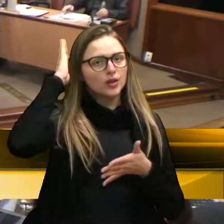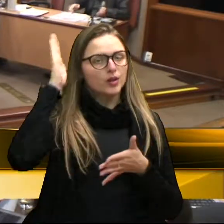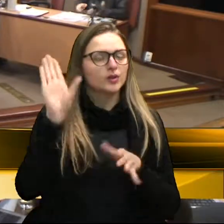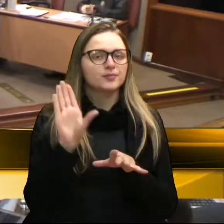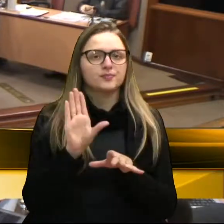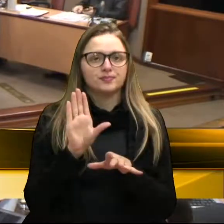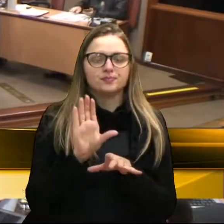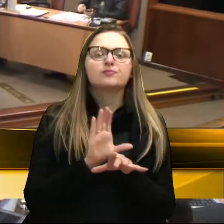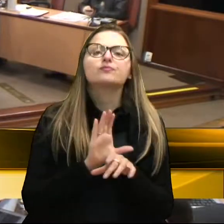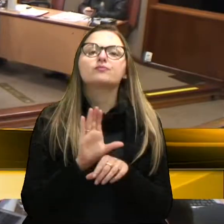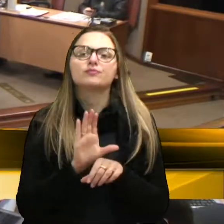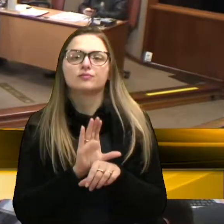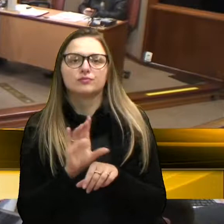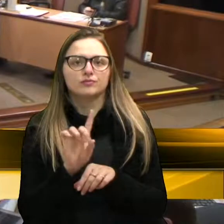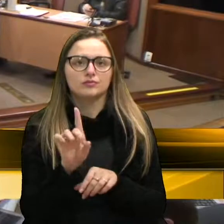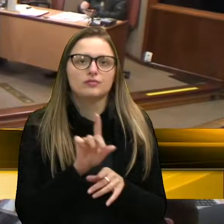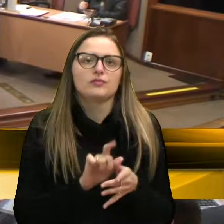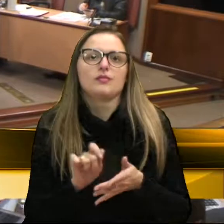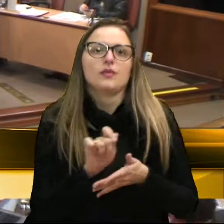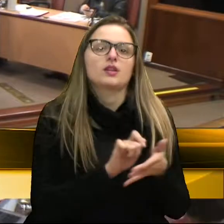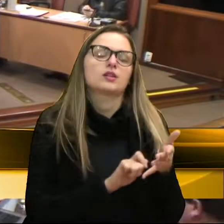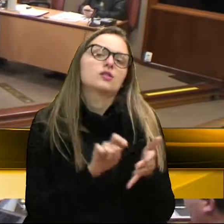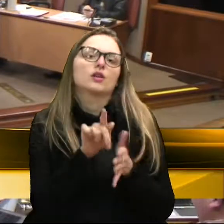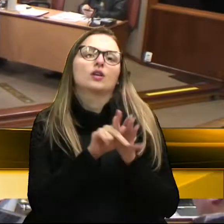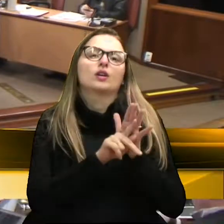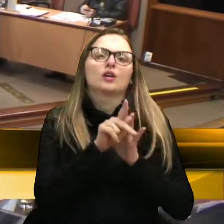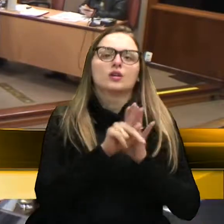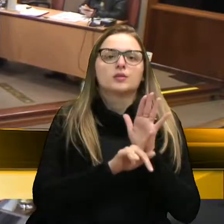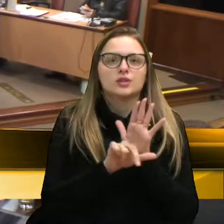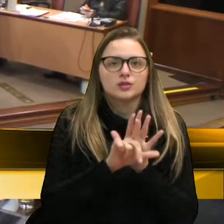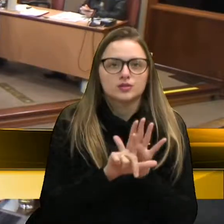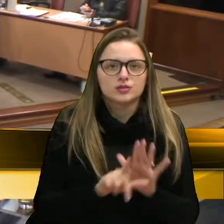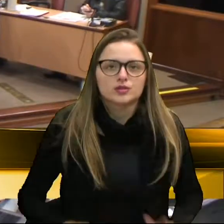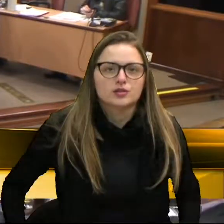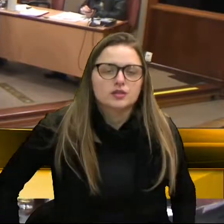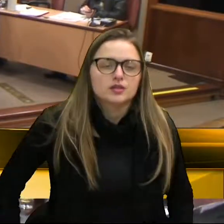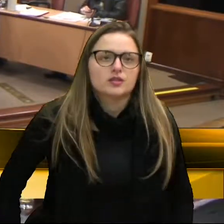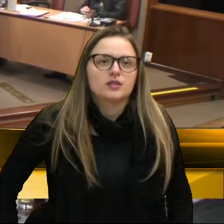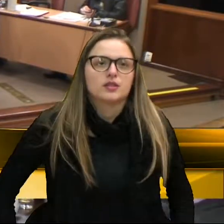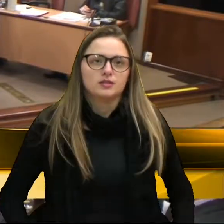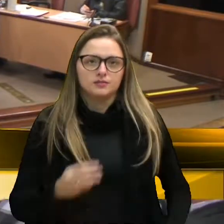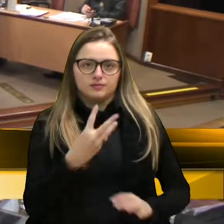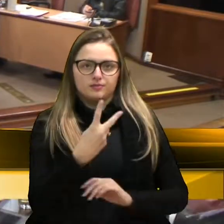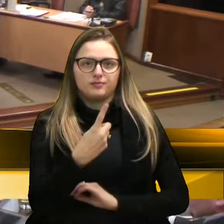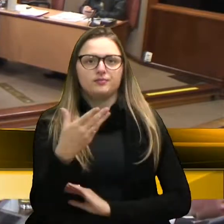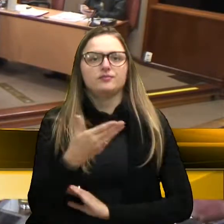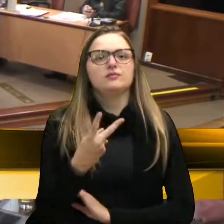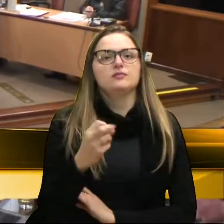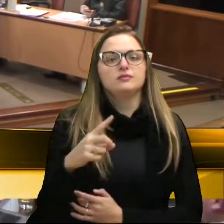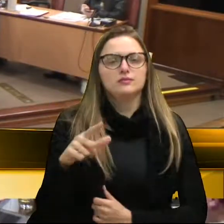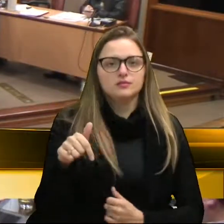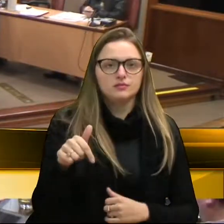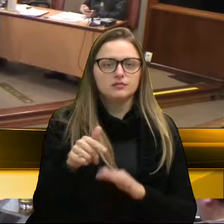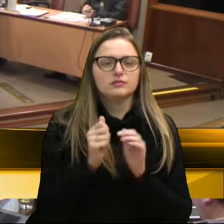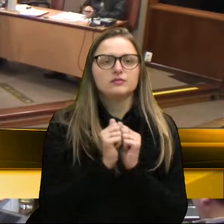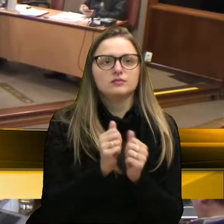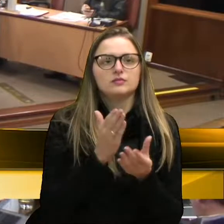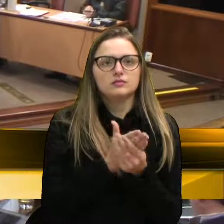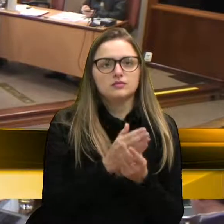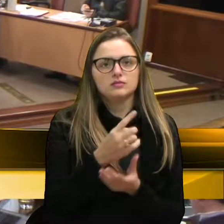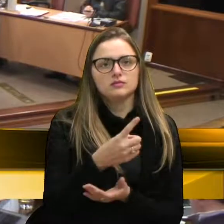pela constitucionalidade do veto total ao projeto de lei complementar 31 de 2017, contido no processo